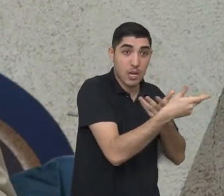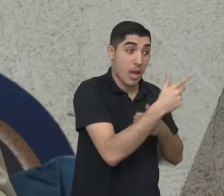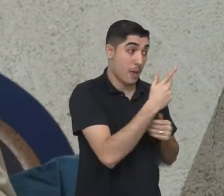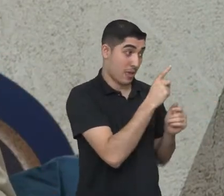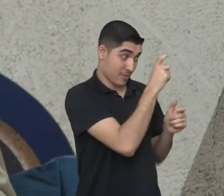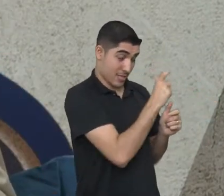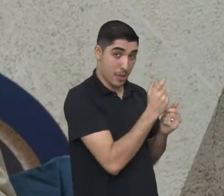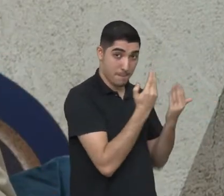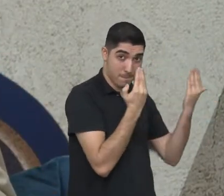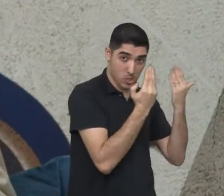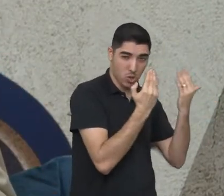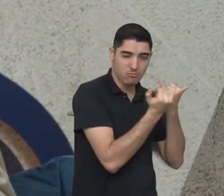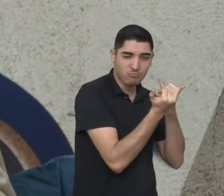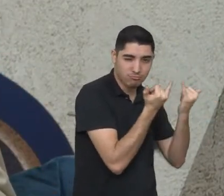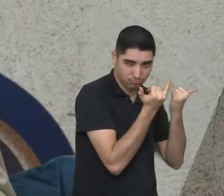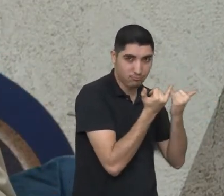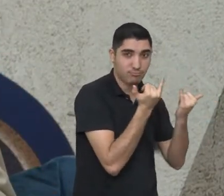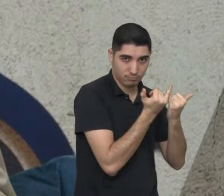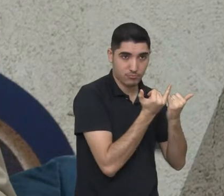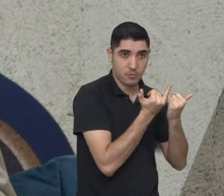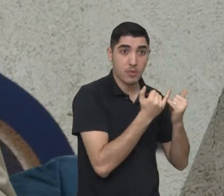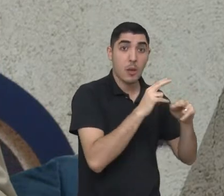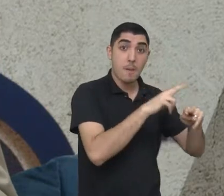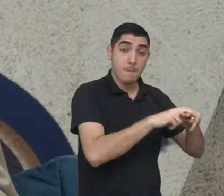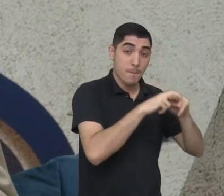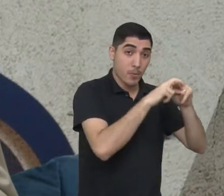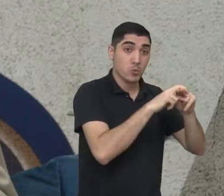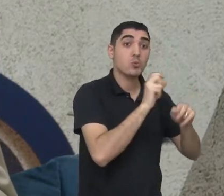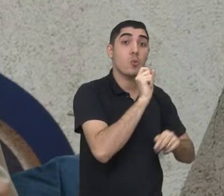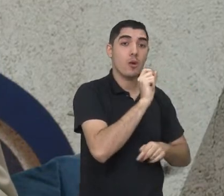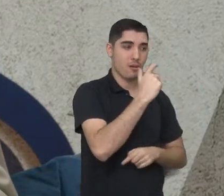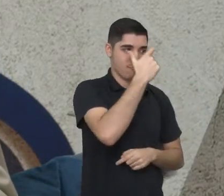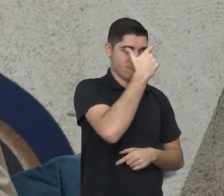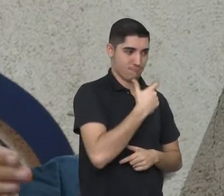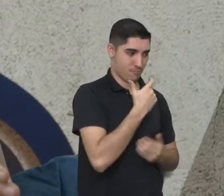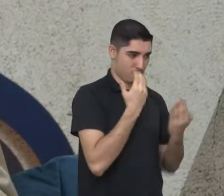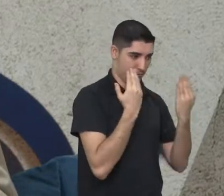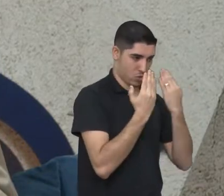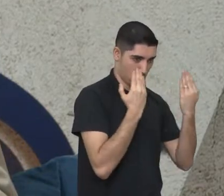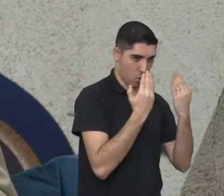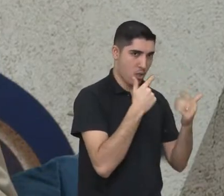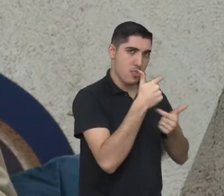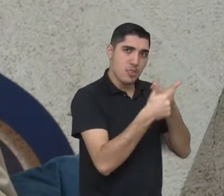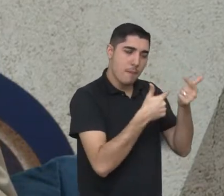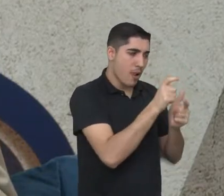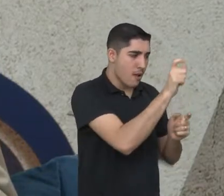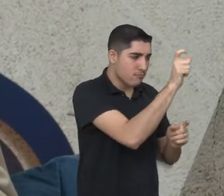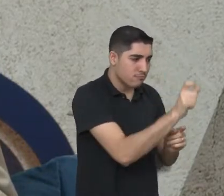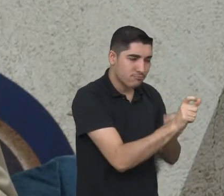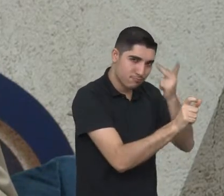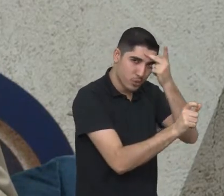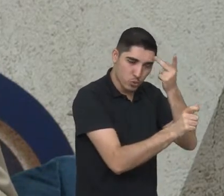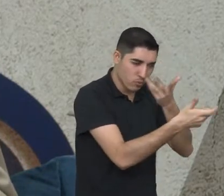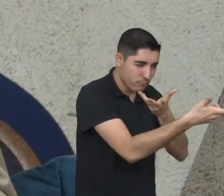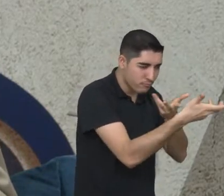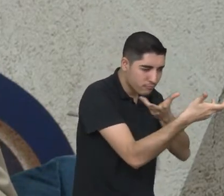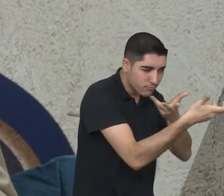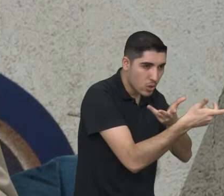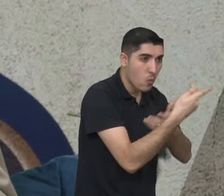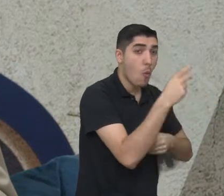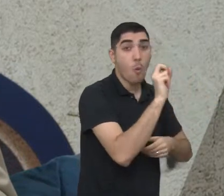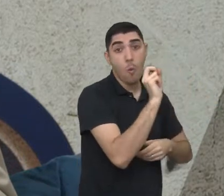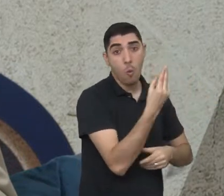os recursos que cada psicólogo vai usar para trabalhar com o paciente dele ou com o grupo que ele está